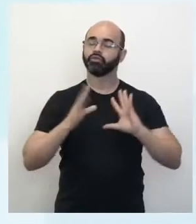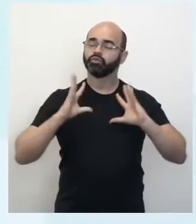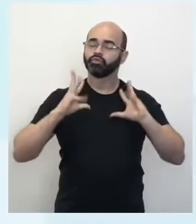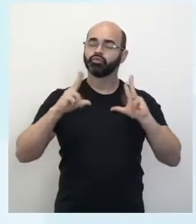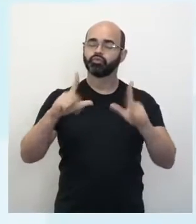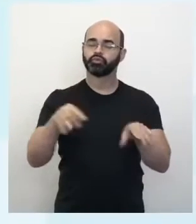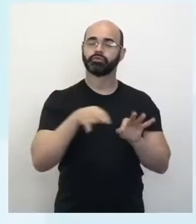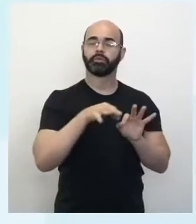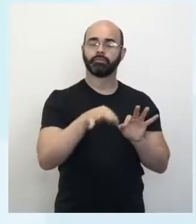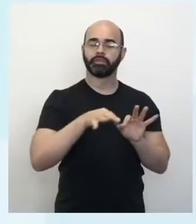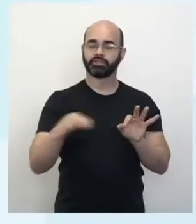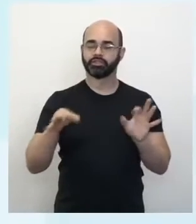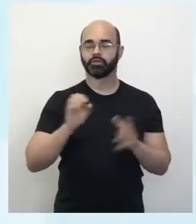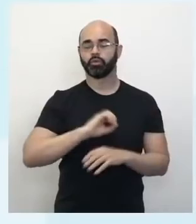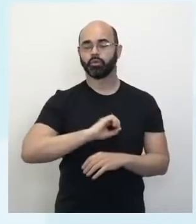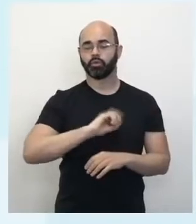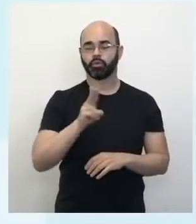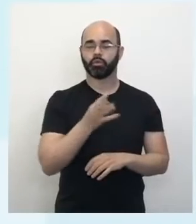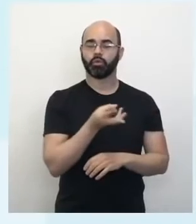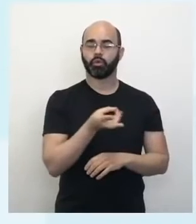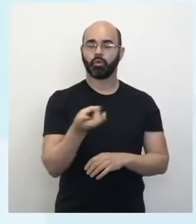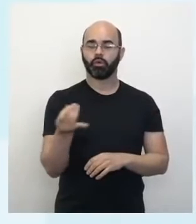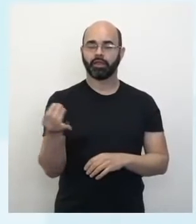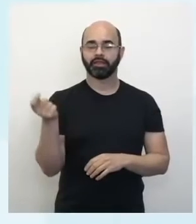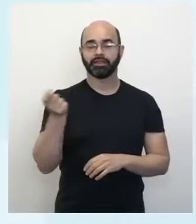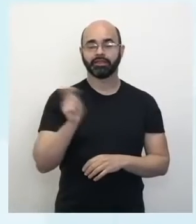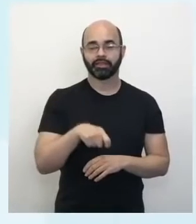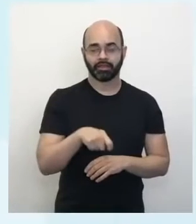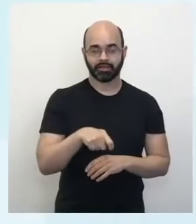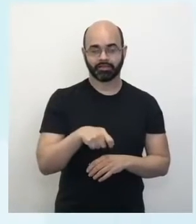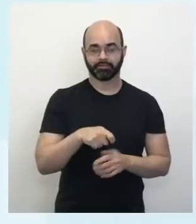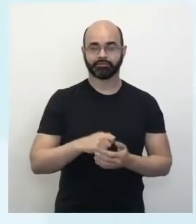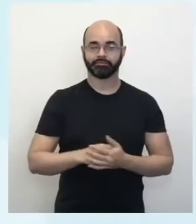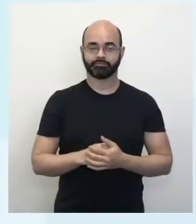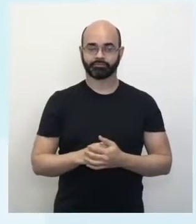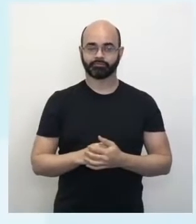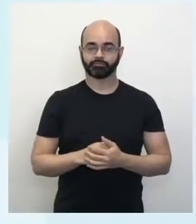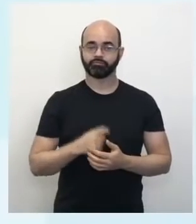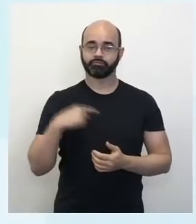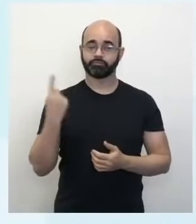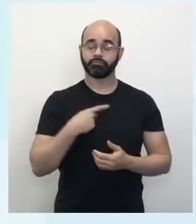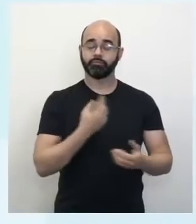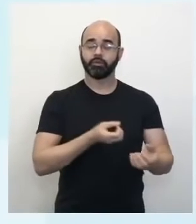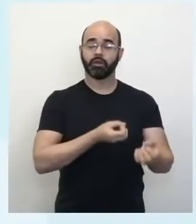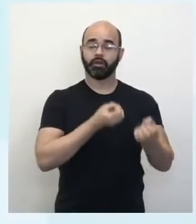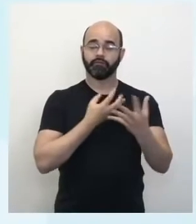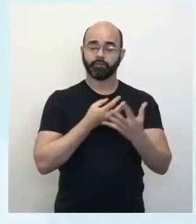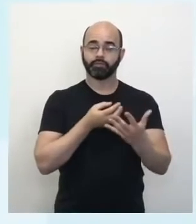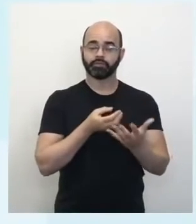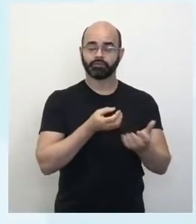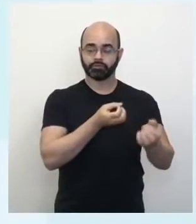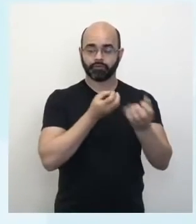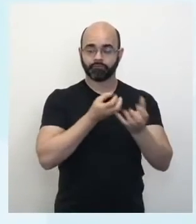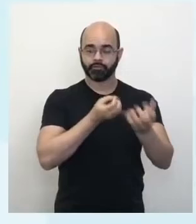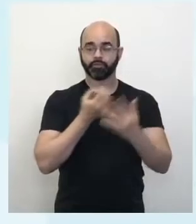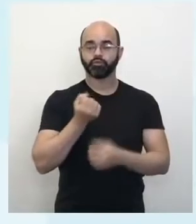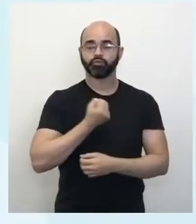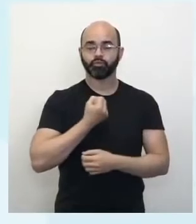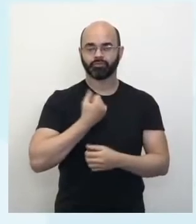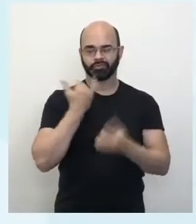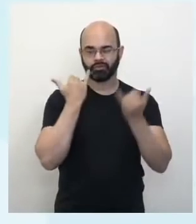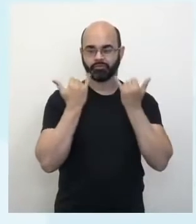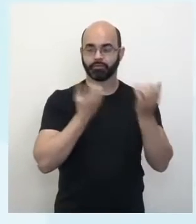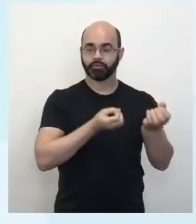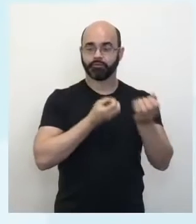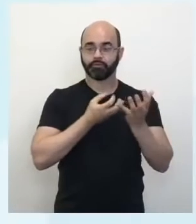ser medido ou contado e possibilita que tenhamos informações numéricas, né? Então,